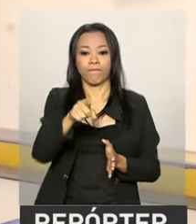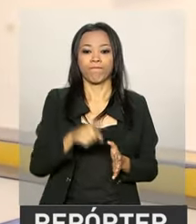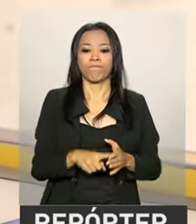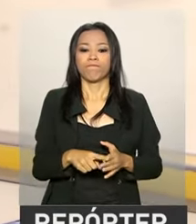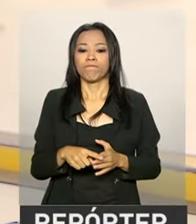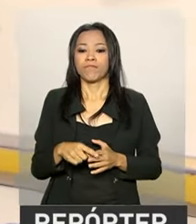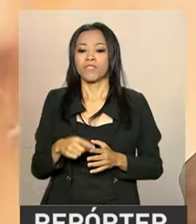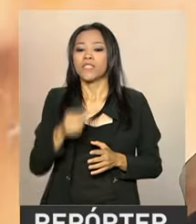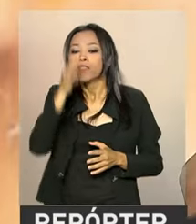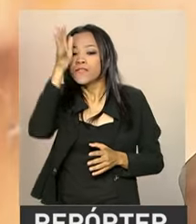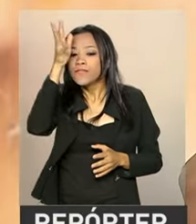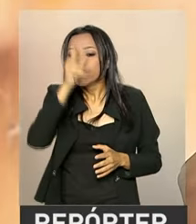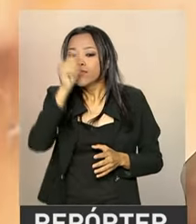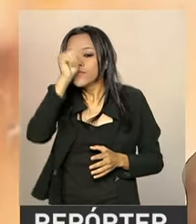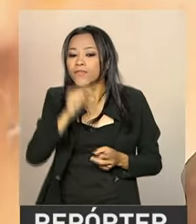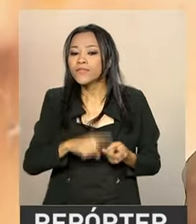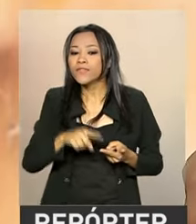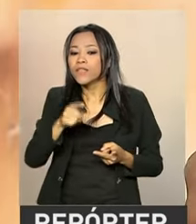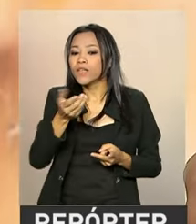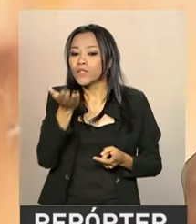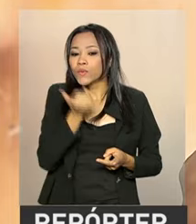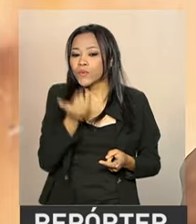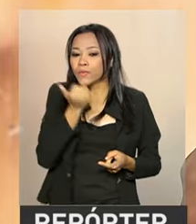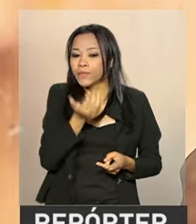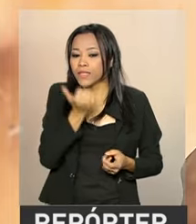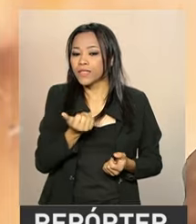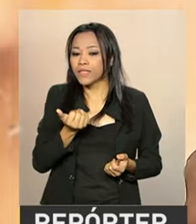Funk. Eu gosto de comer